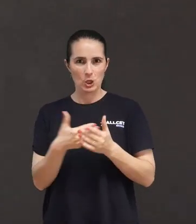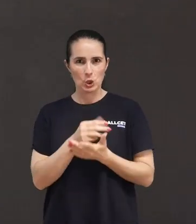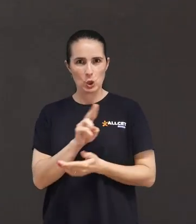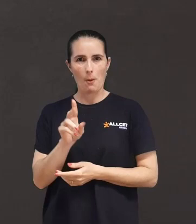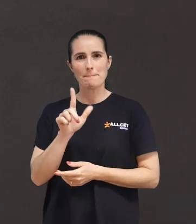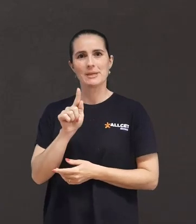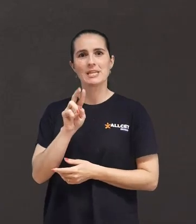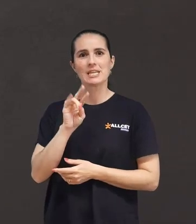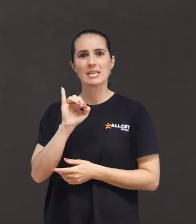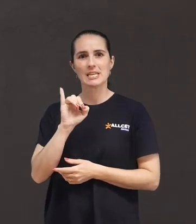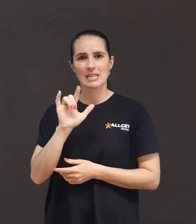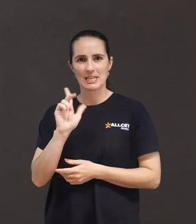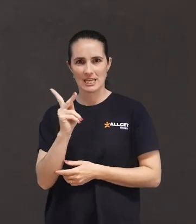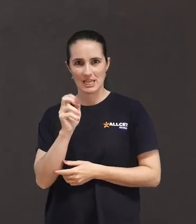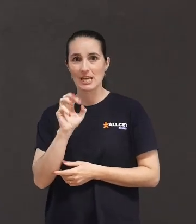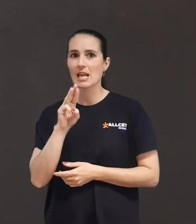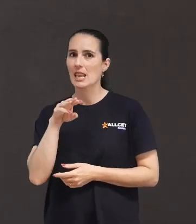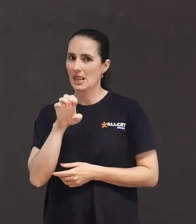filho Guilherme.